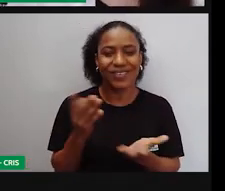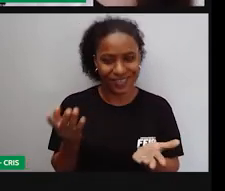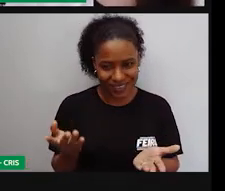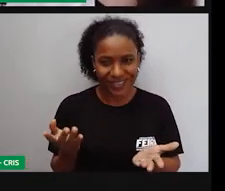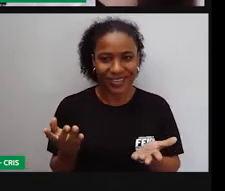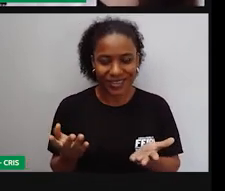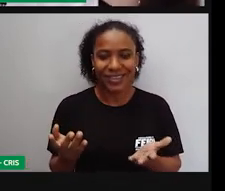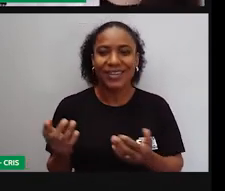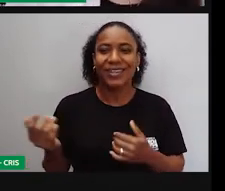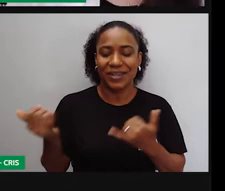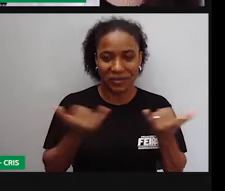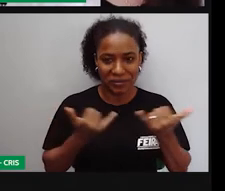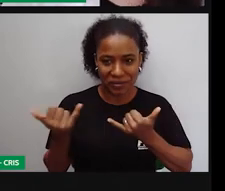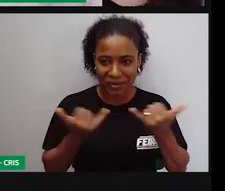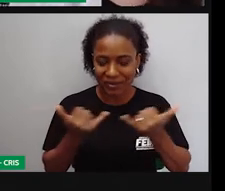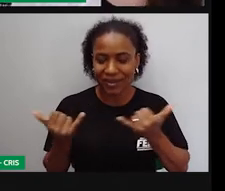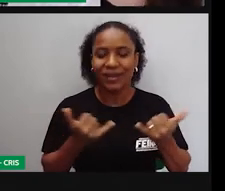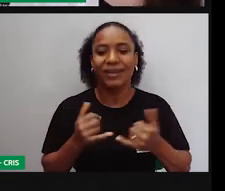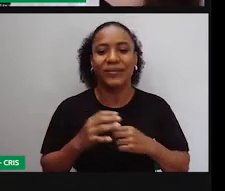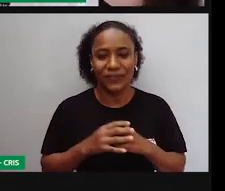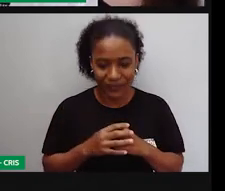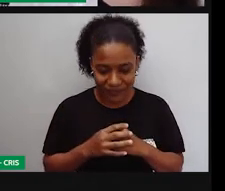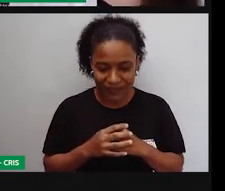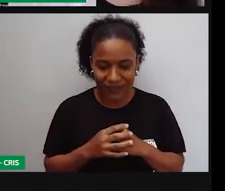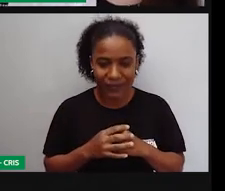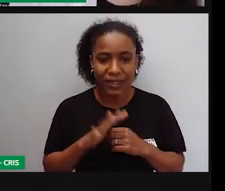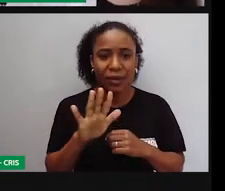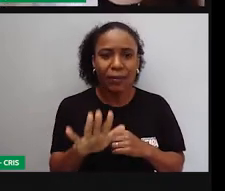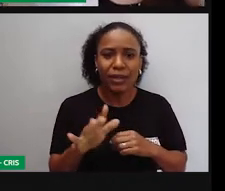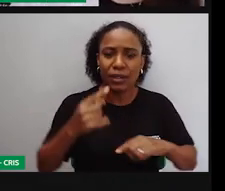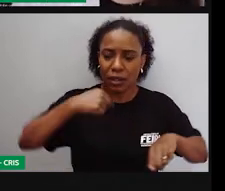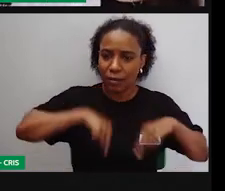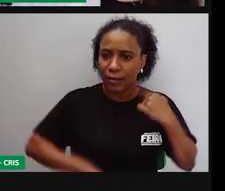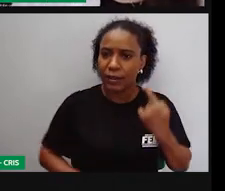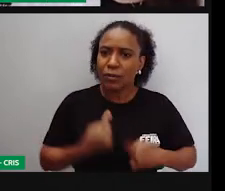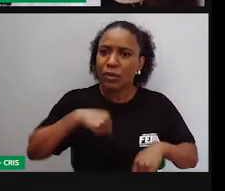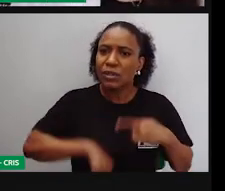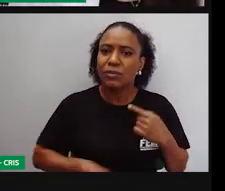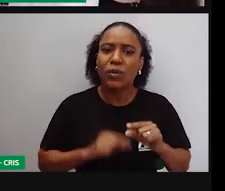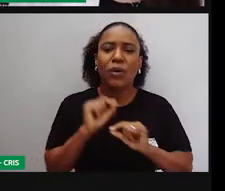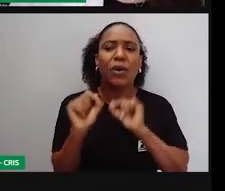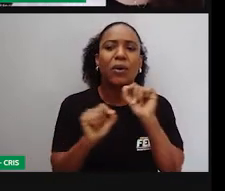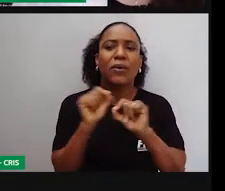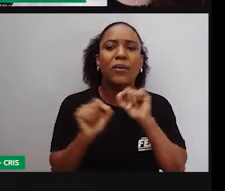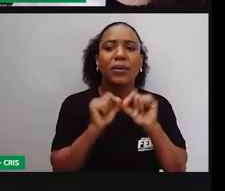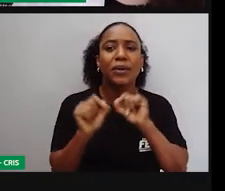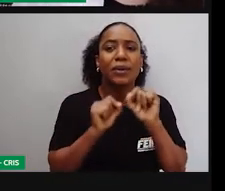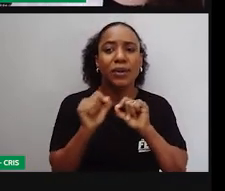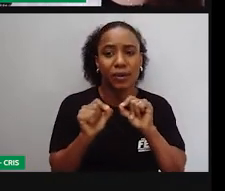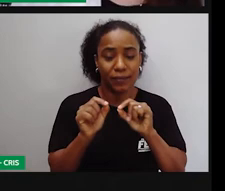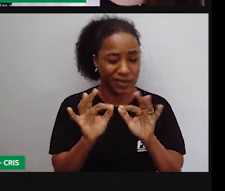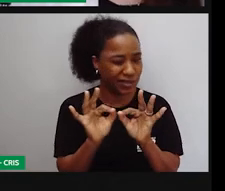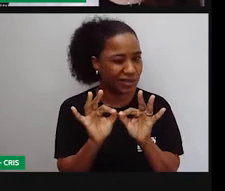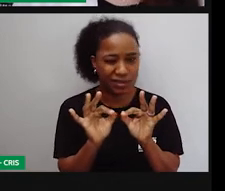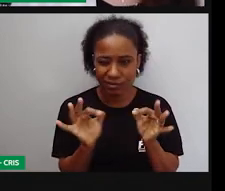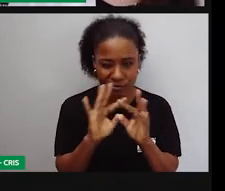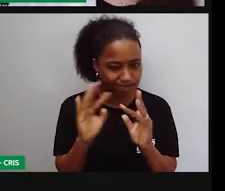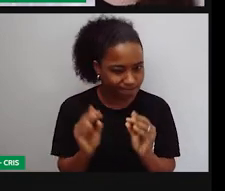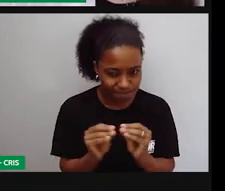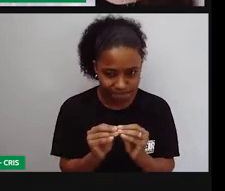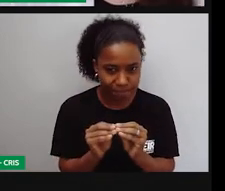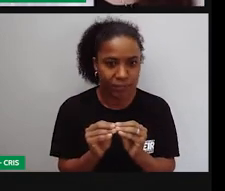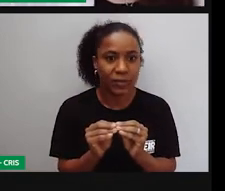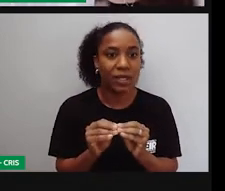da gente escutar. E o que significa metabolismo? De uma forma muito sucinta, eu digo para vocês que é o conjunto